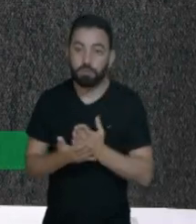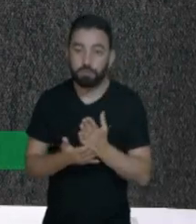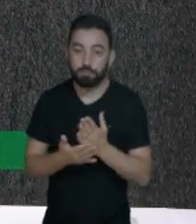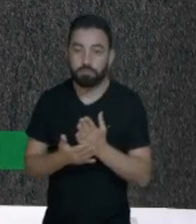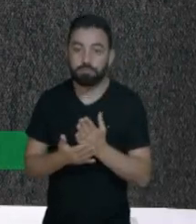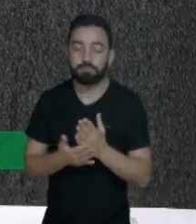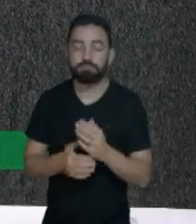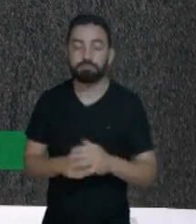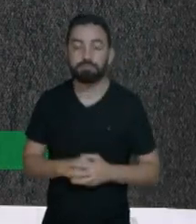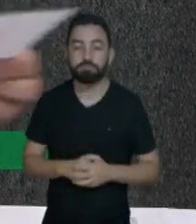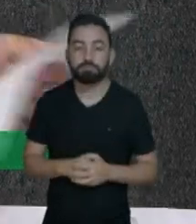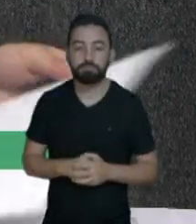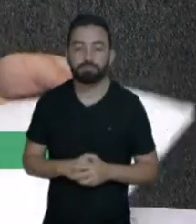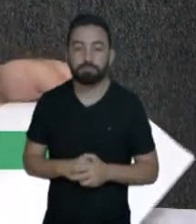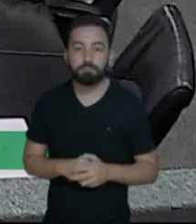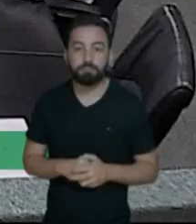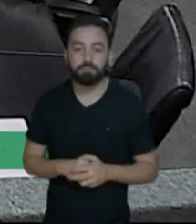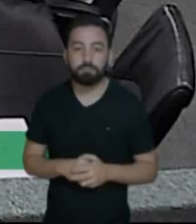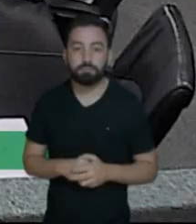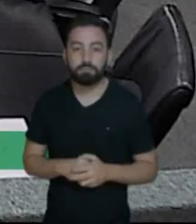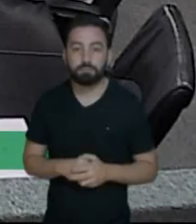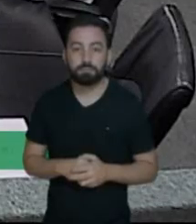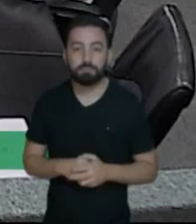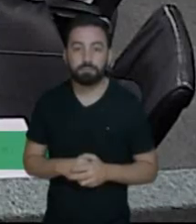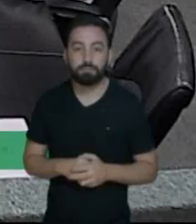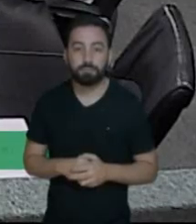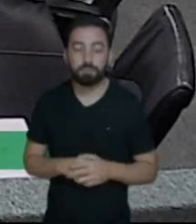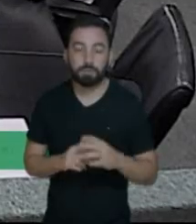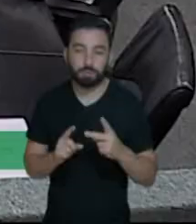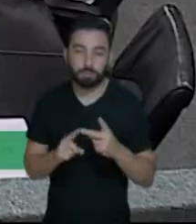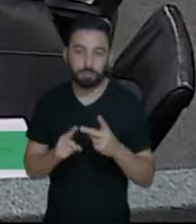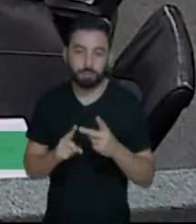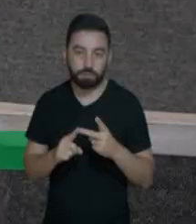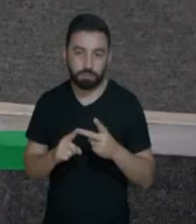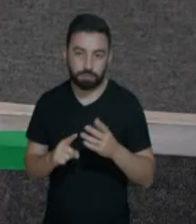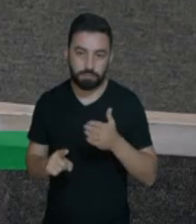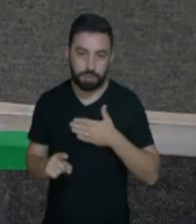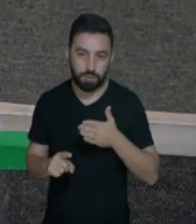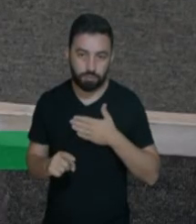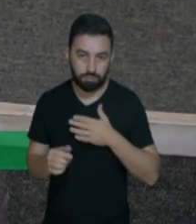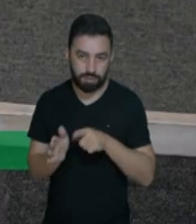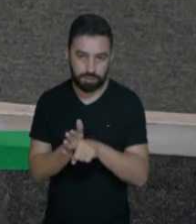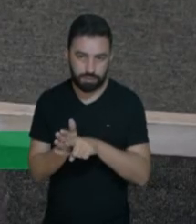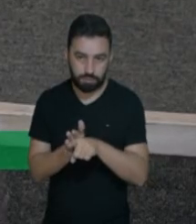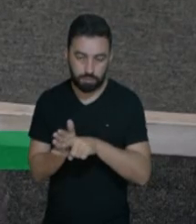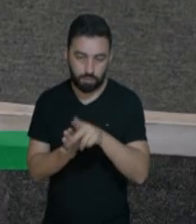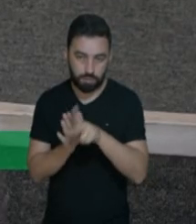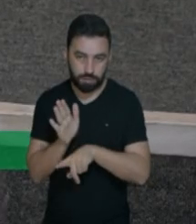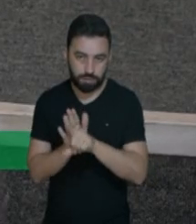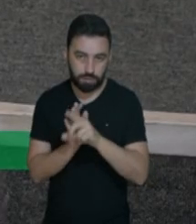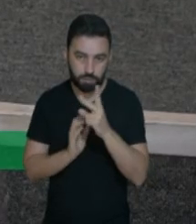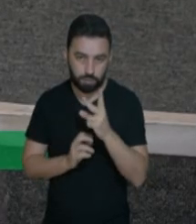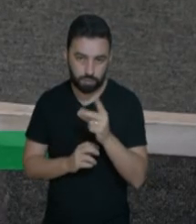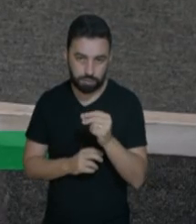Está aprovado segundo projeto sob minha análise é um projeto de lei